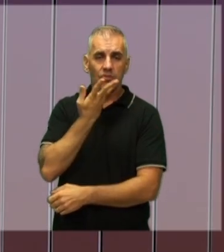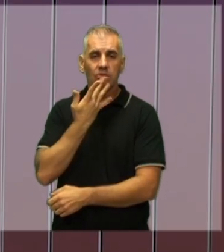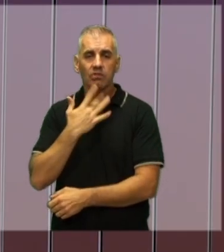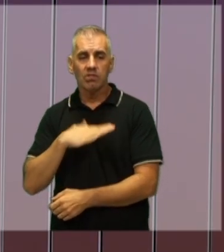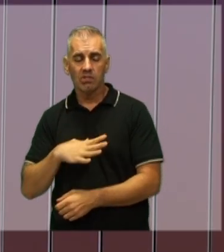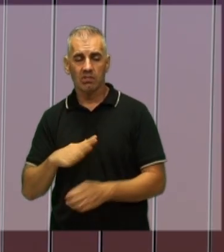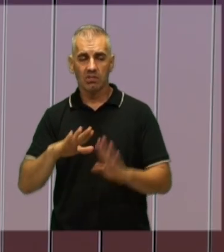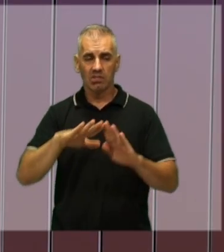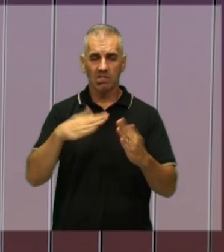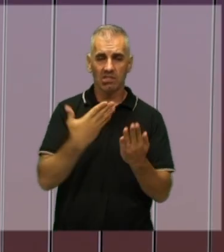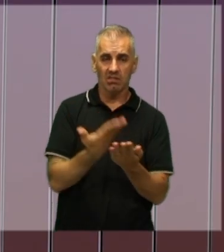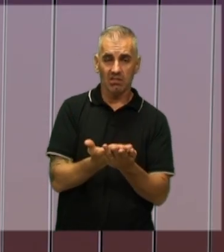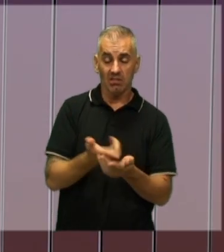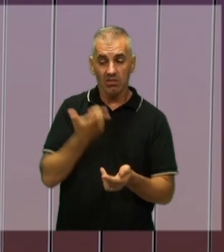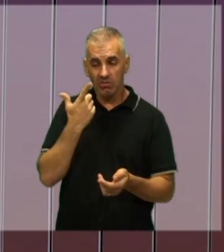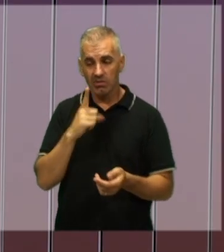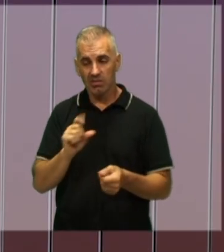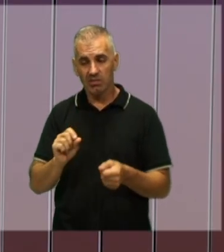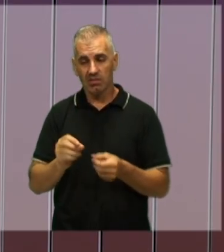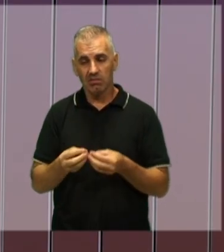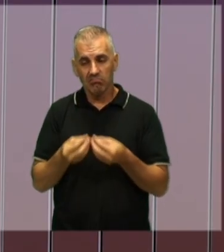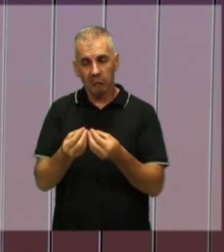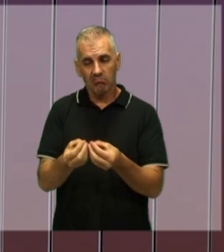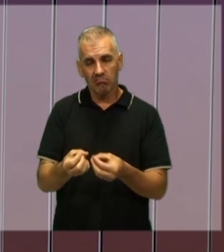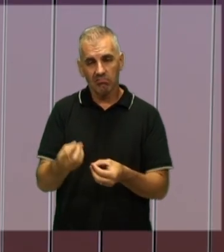umas 3, 4, talvez até mais, tá?